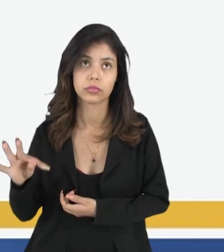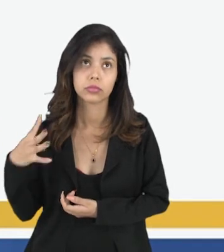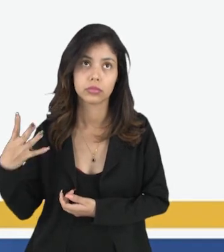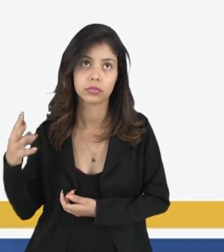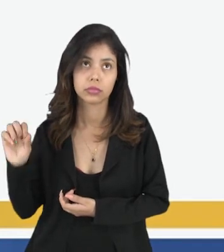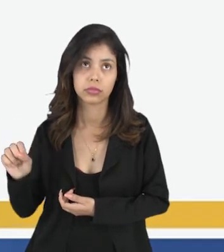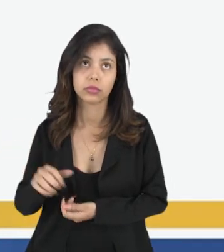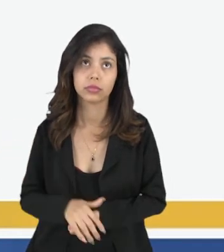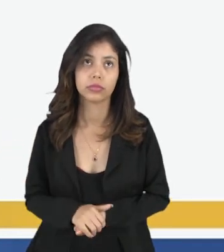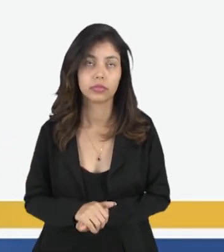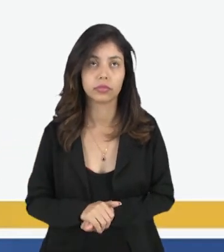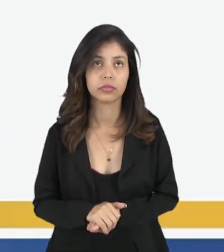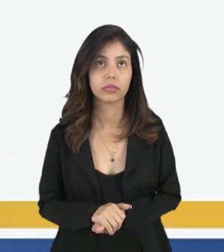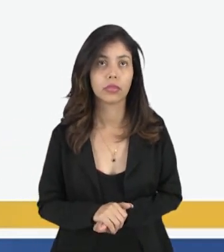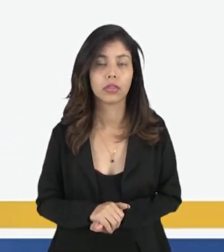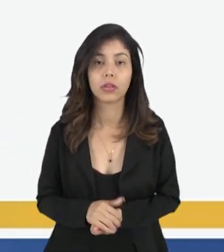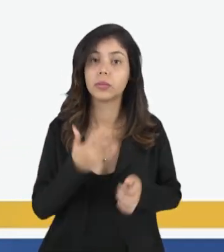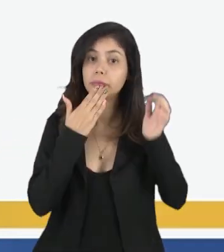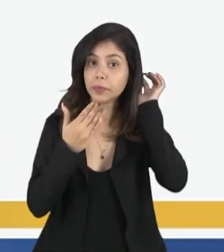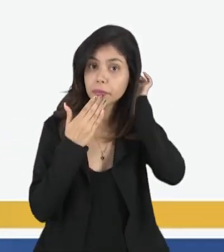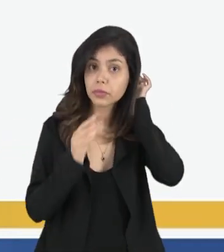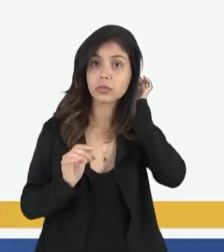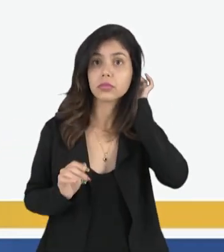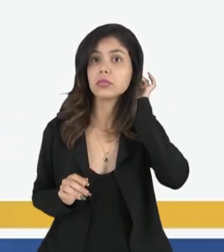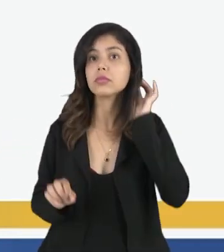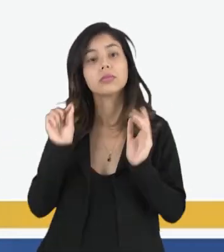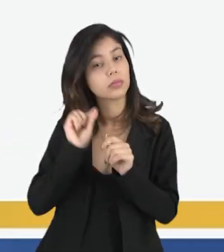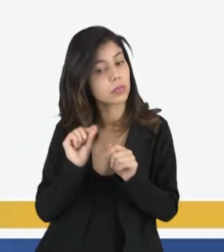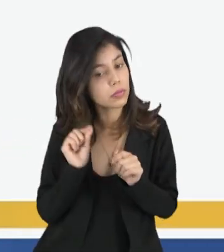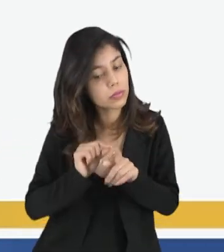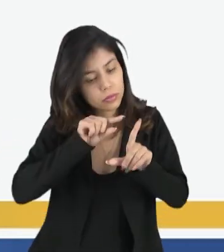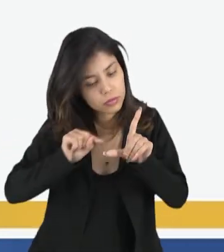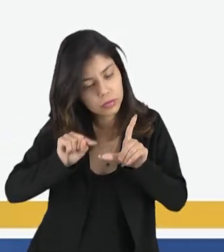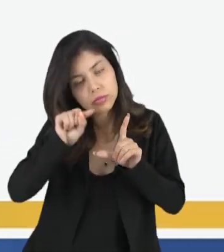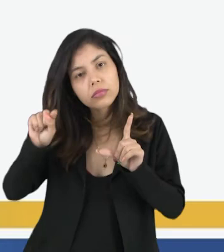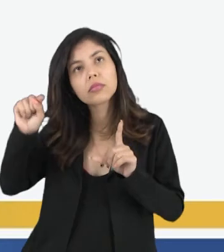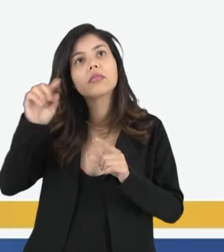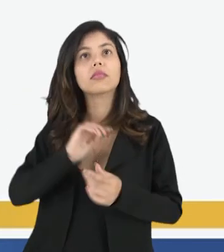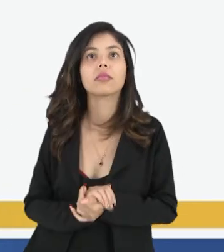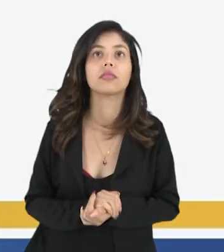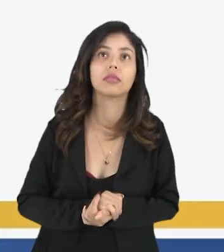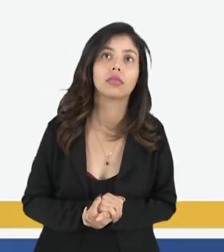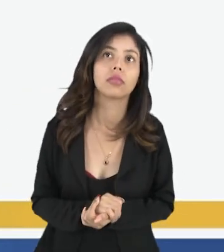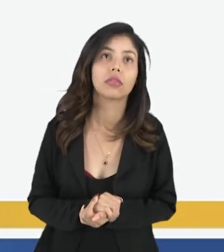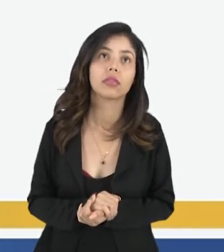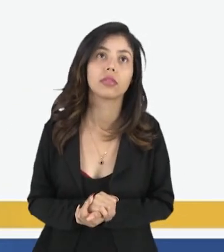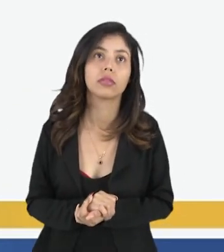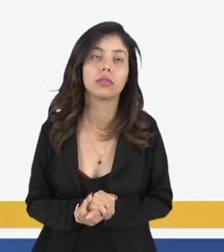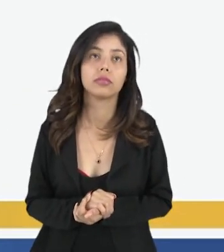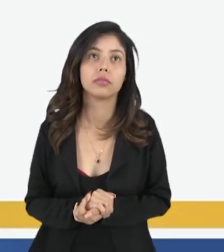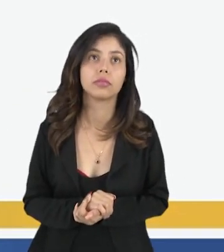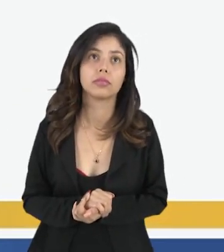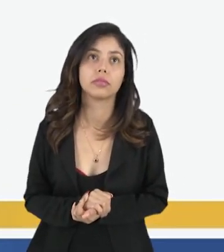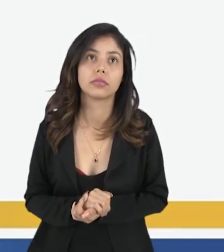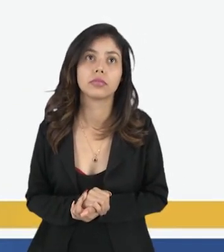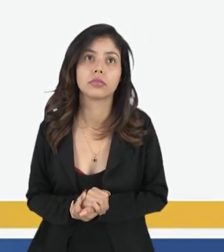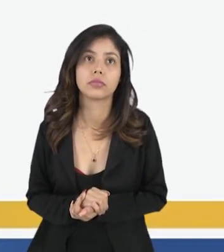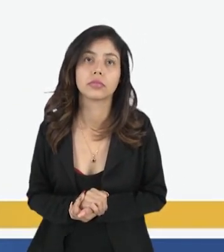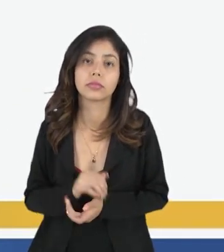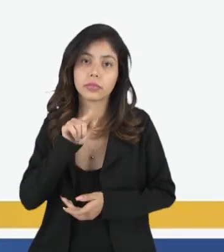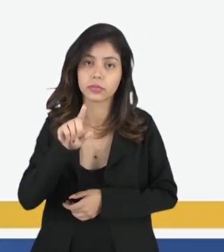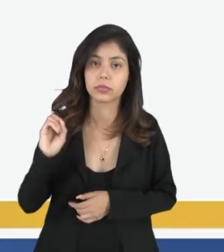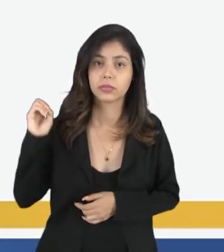4 segundos. E aí ele pede para construir o gráfico da posição da função tempo para esse movimento. Então, nesse